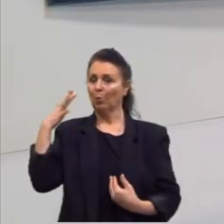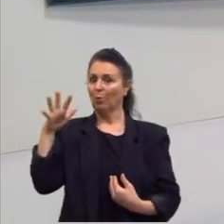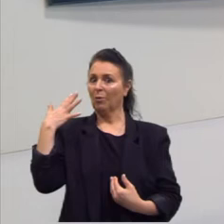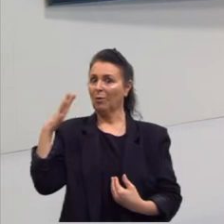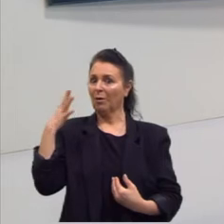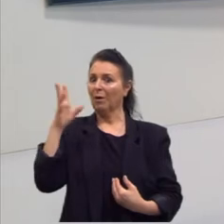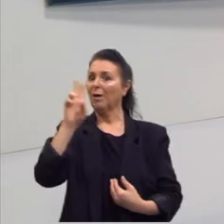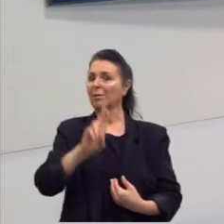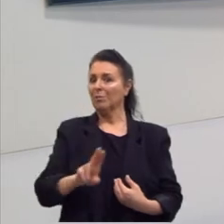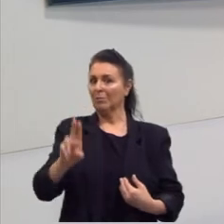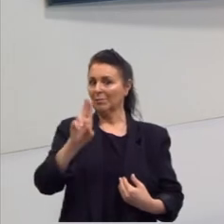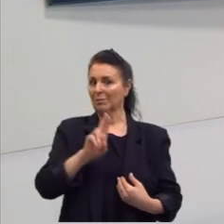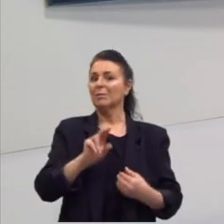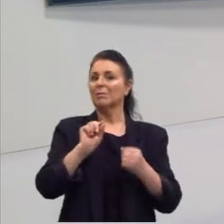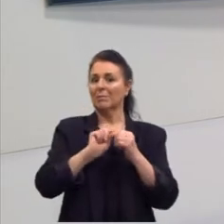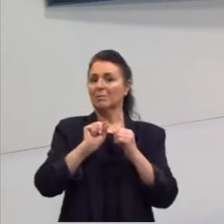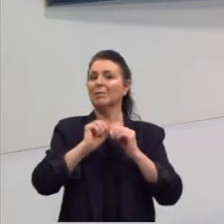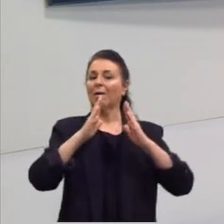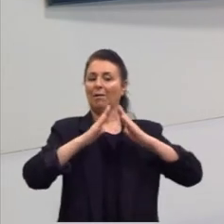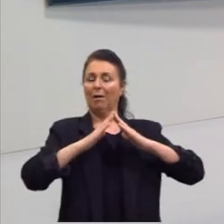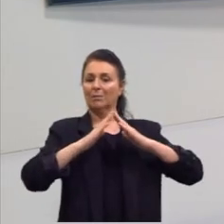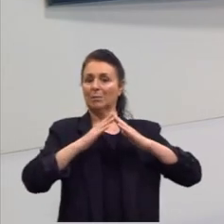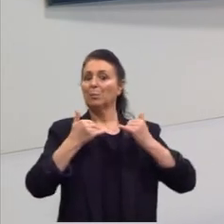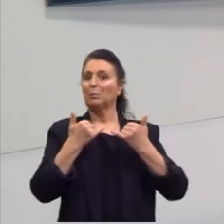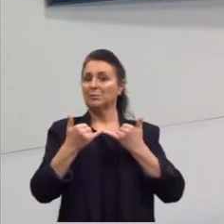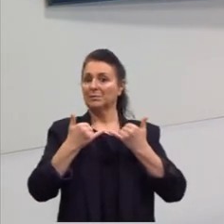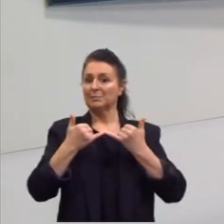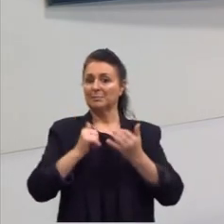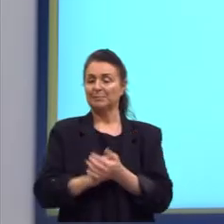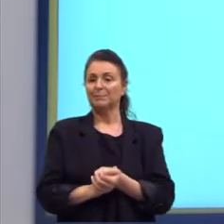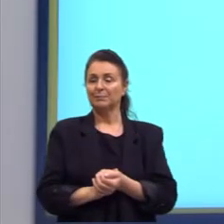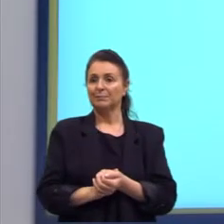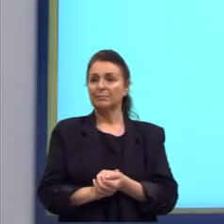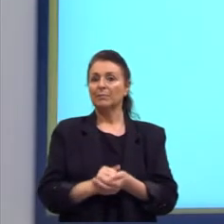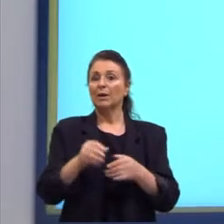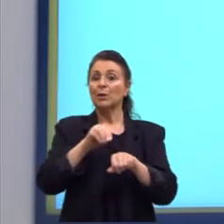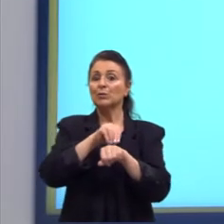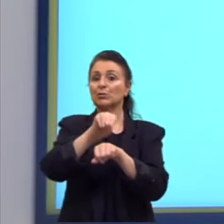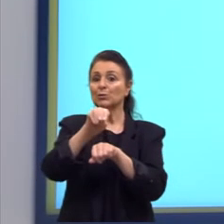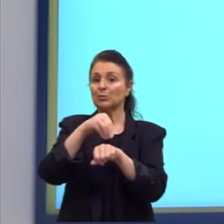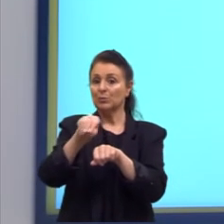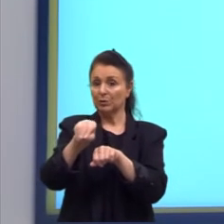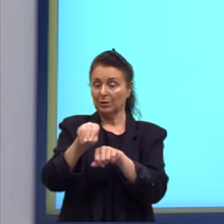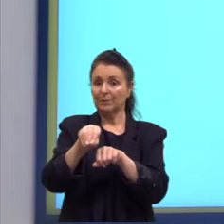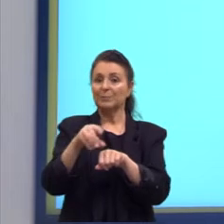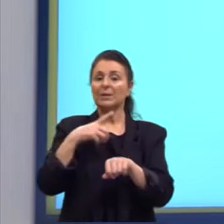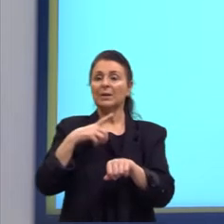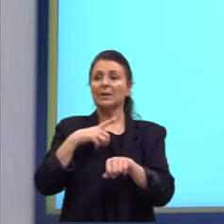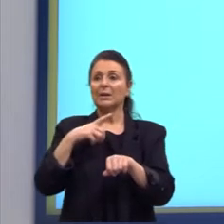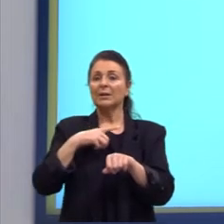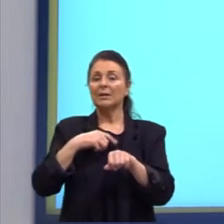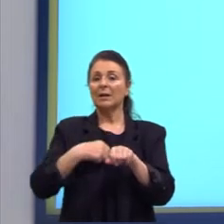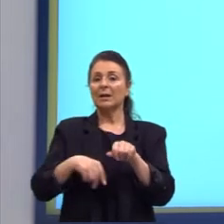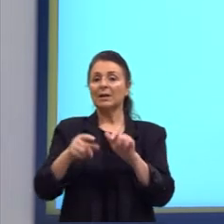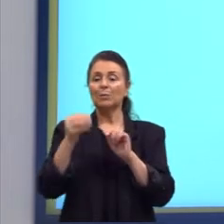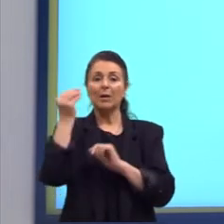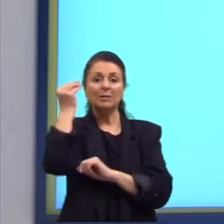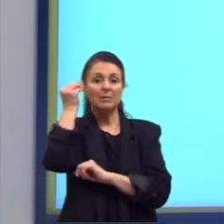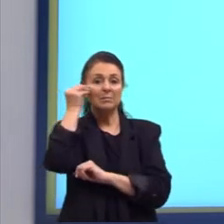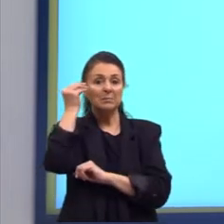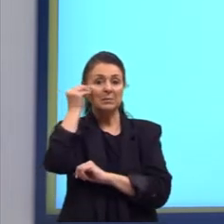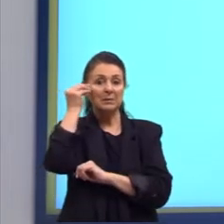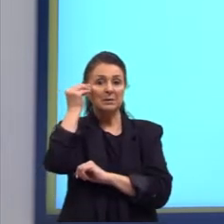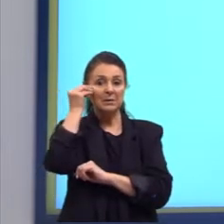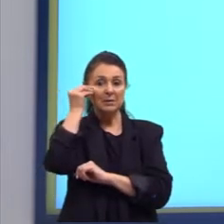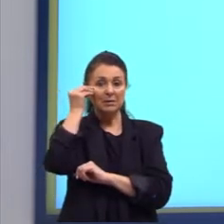fazer essa instalação tá é bom aqui eu quero recomendar para vocês um simulador estado do Pet que a